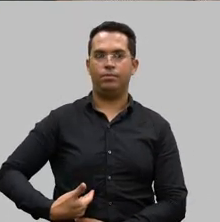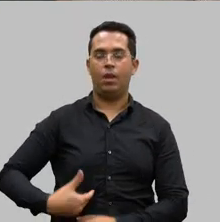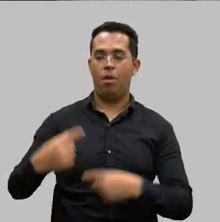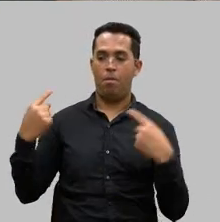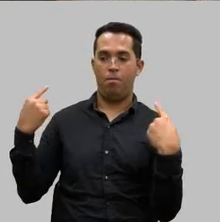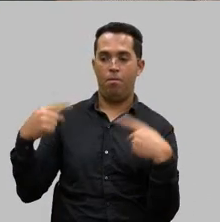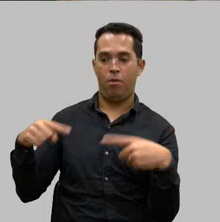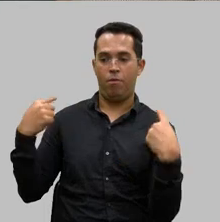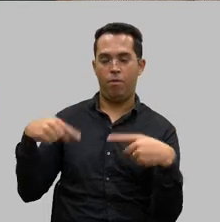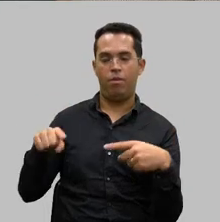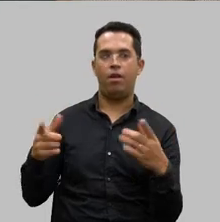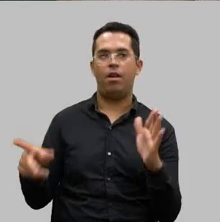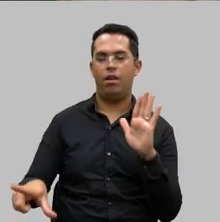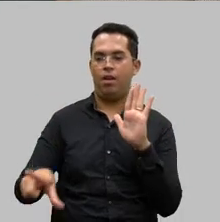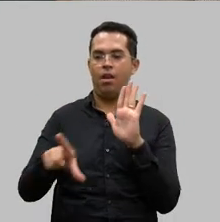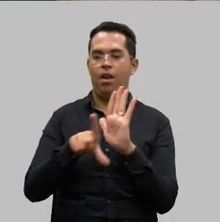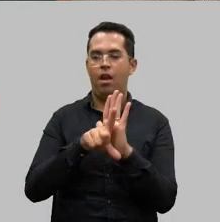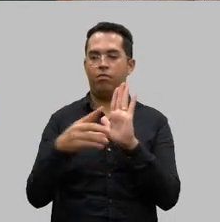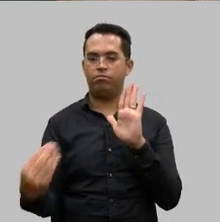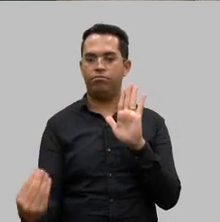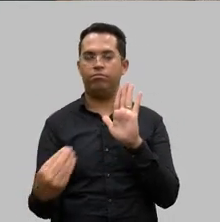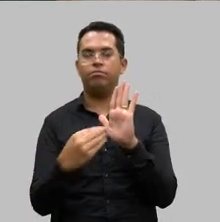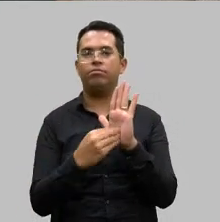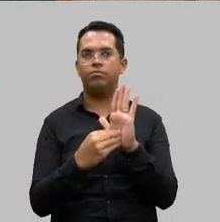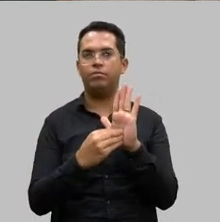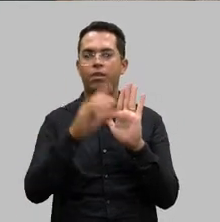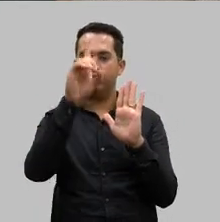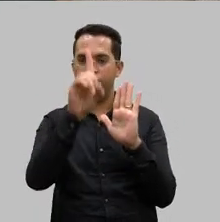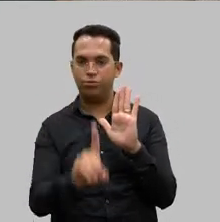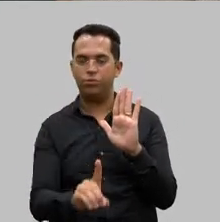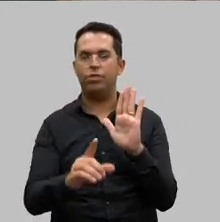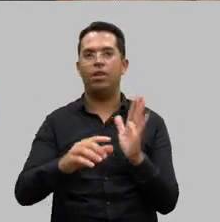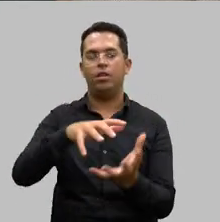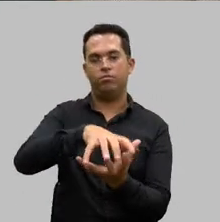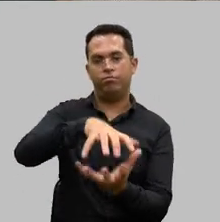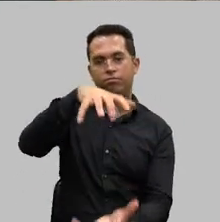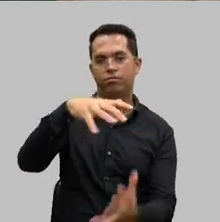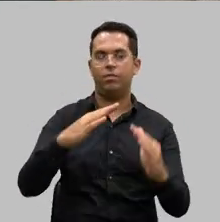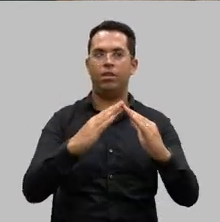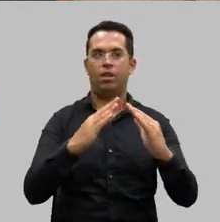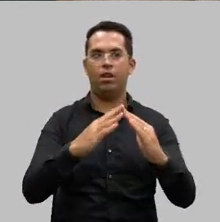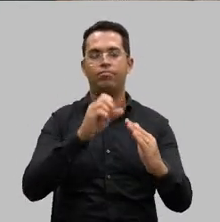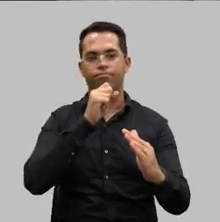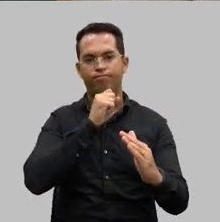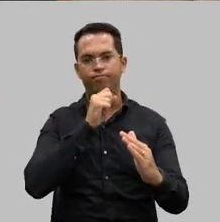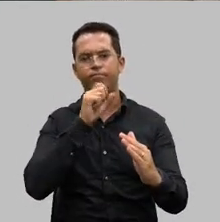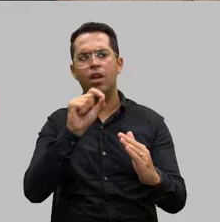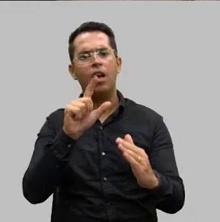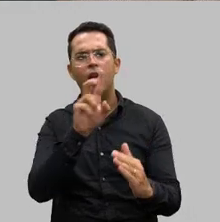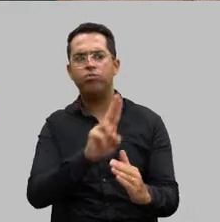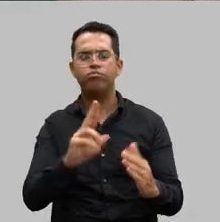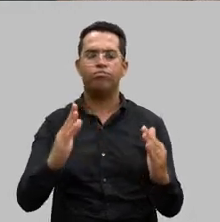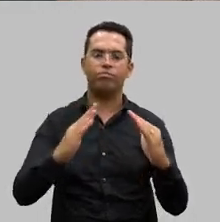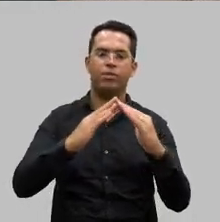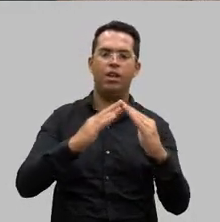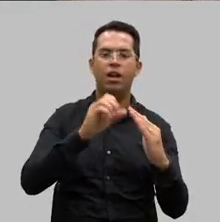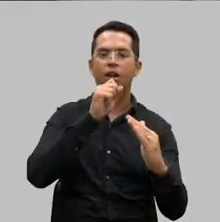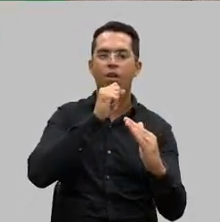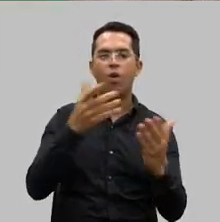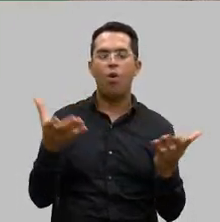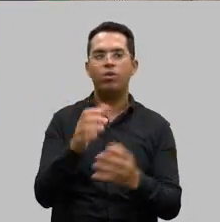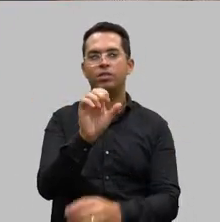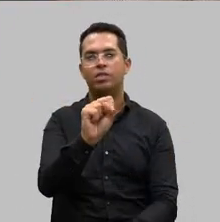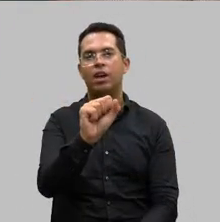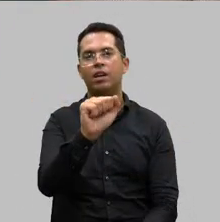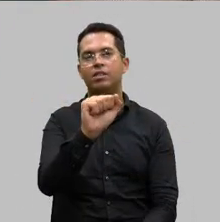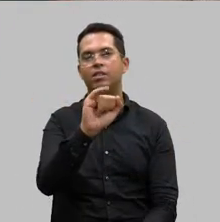destinação do percentual do rendimento para as zapaz os lares de idosos eu falo lar de idosos Porque hoje o asilo é um termo um